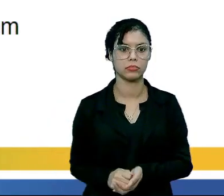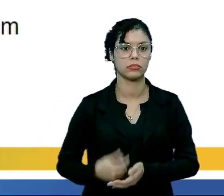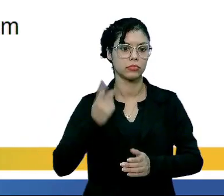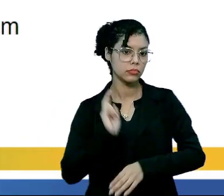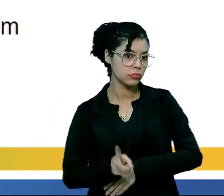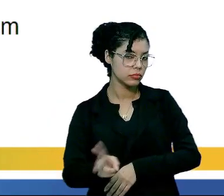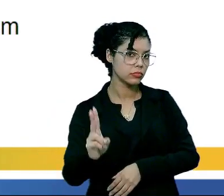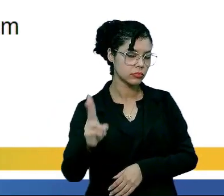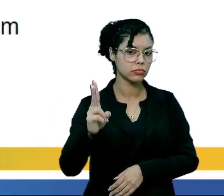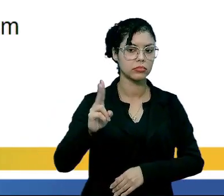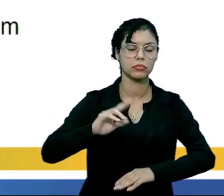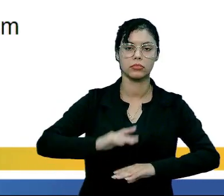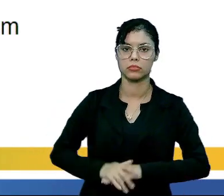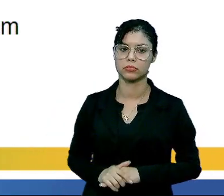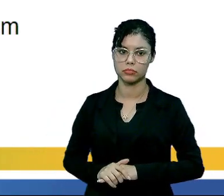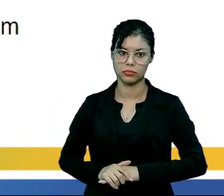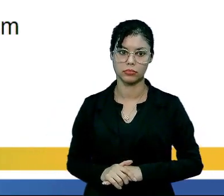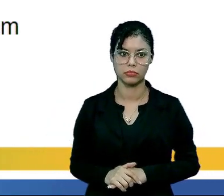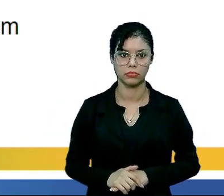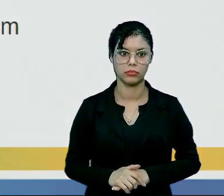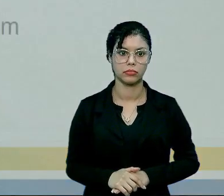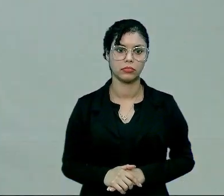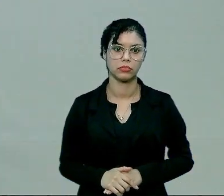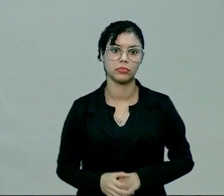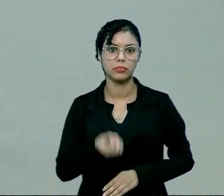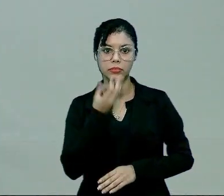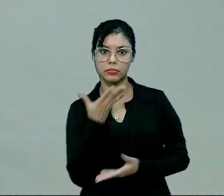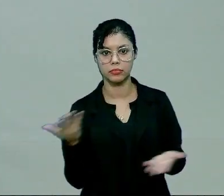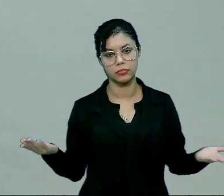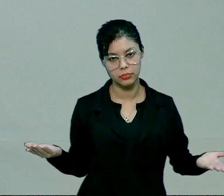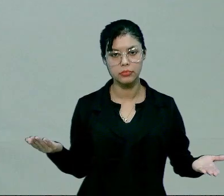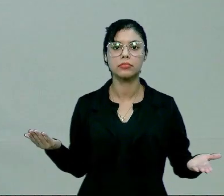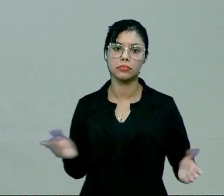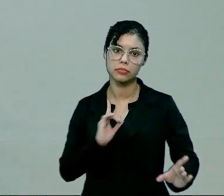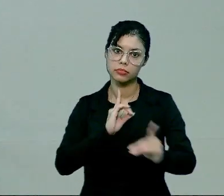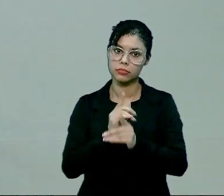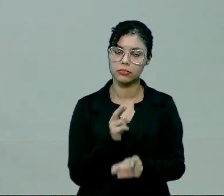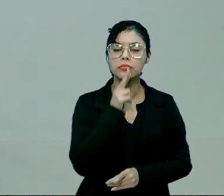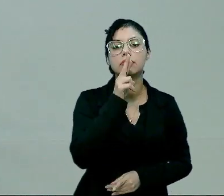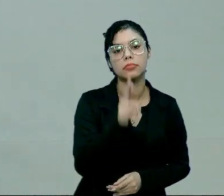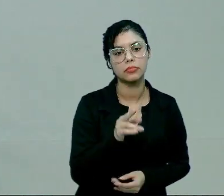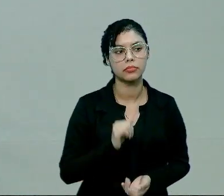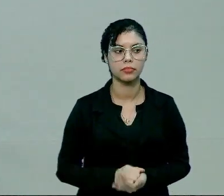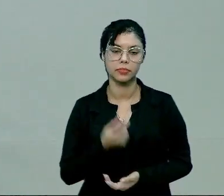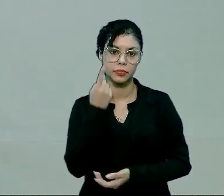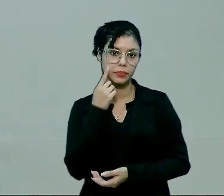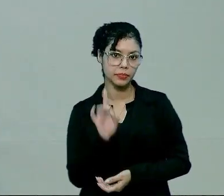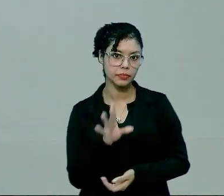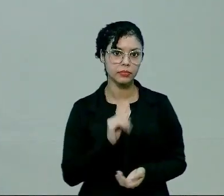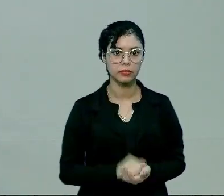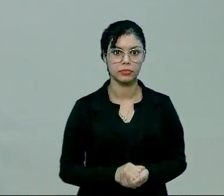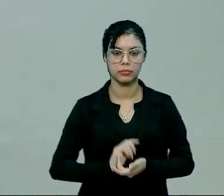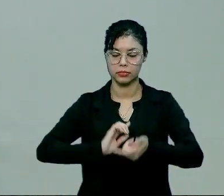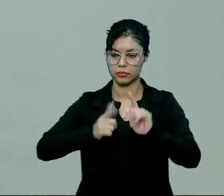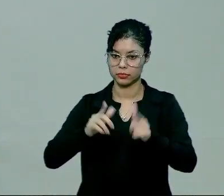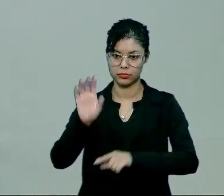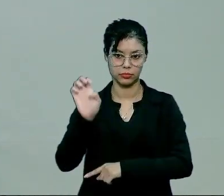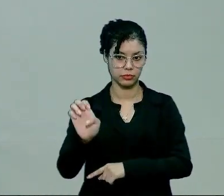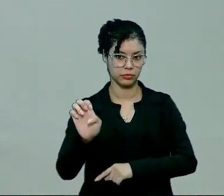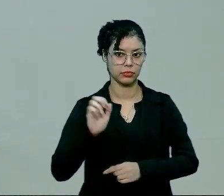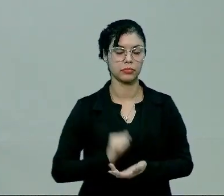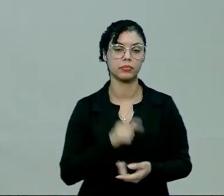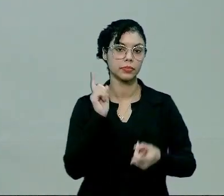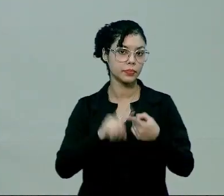do cloreto de sódio se mantiverem constantes. Bom, pessoal, encontramos nosso gabarito. Olha só, nosso gabarito ele é a letra